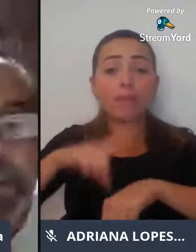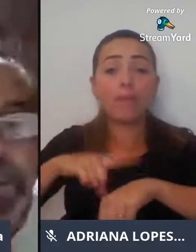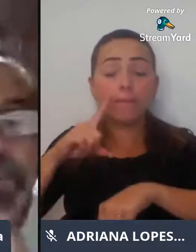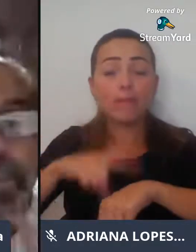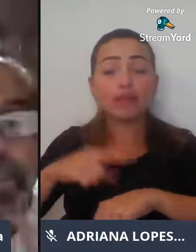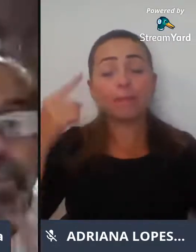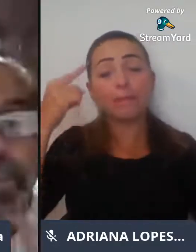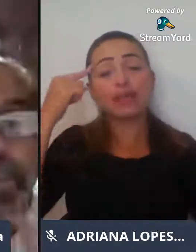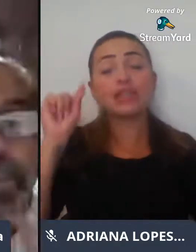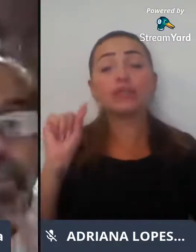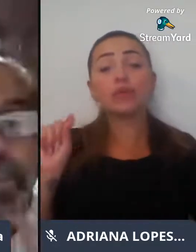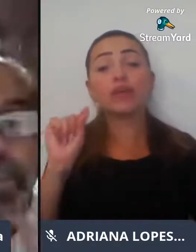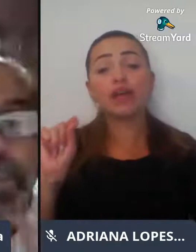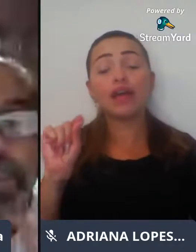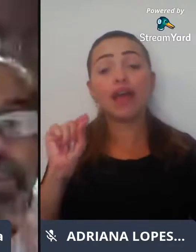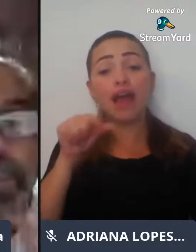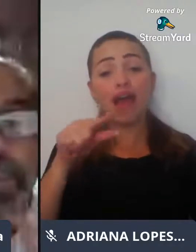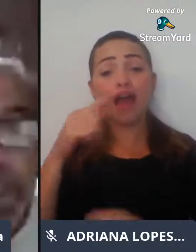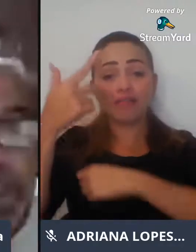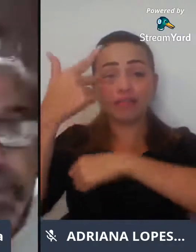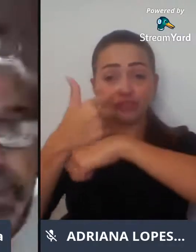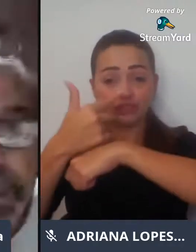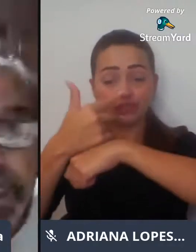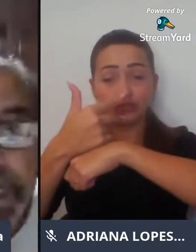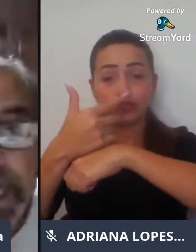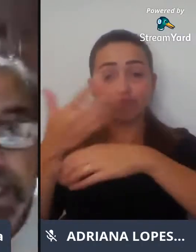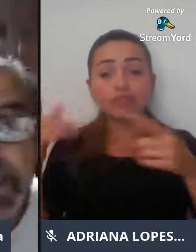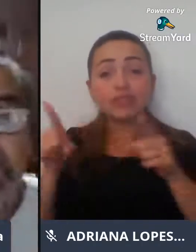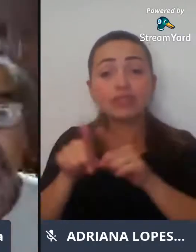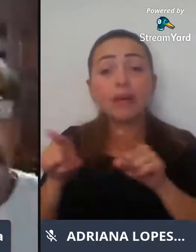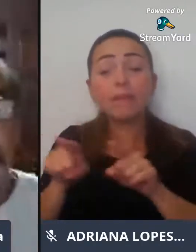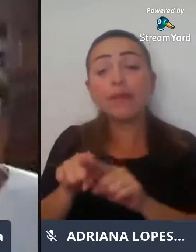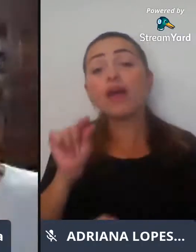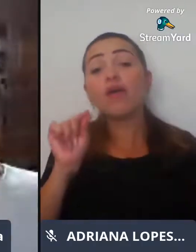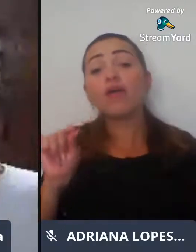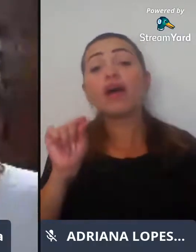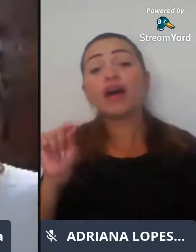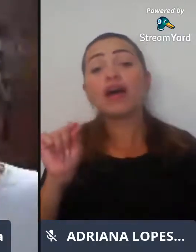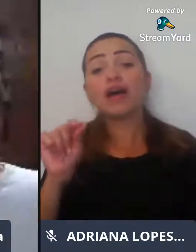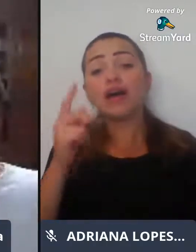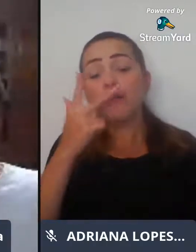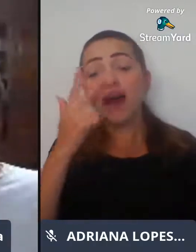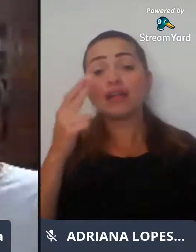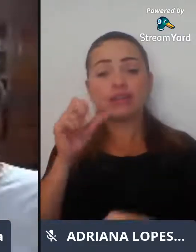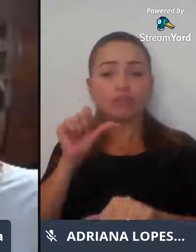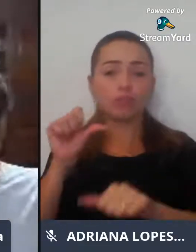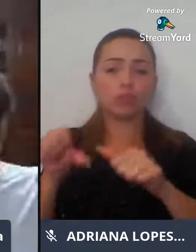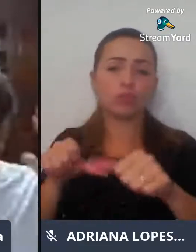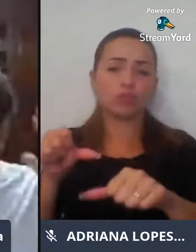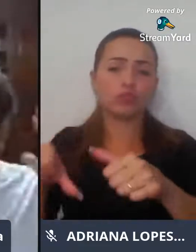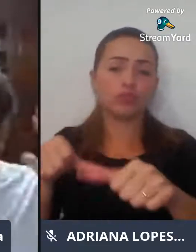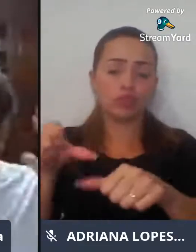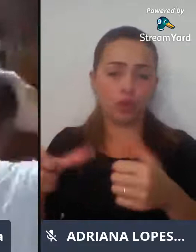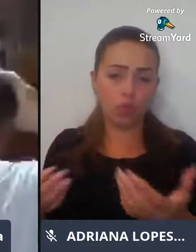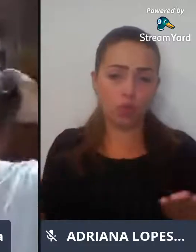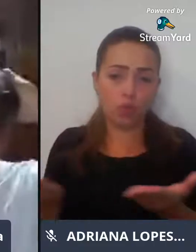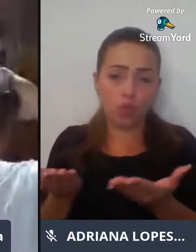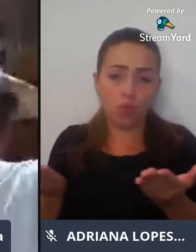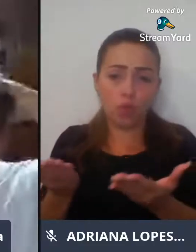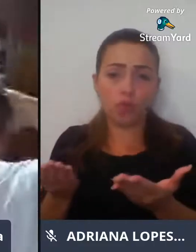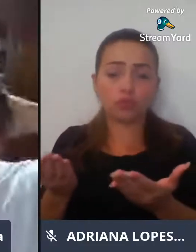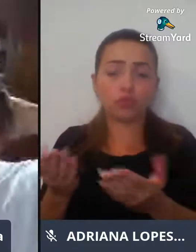que o vídeo também, você entende, se modificou em termos